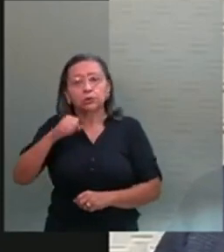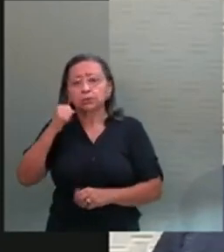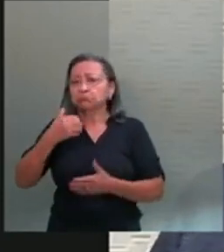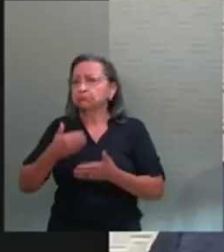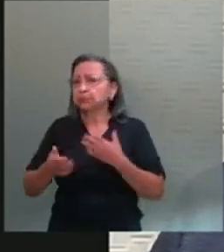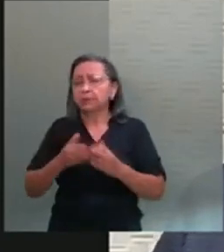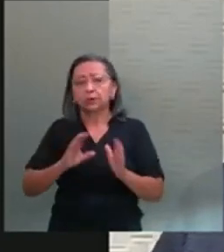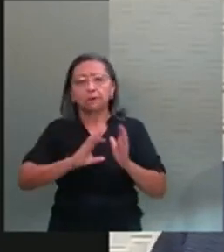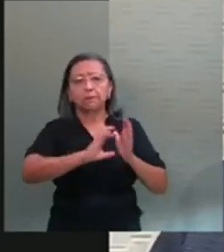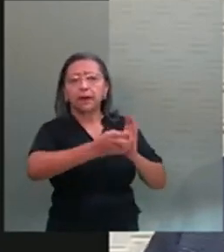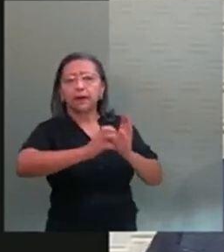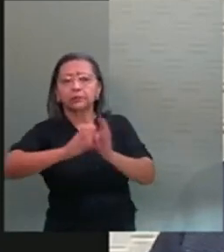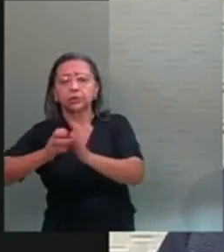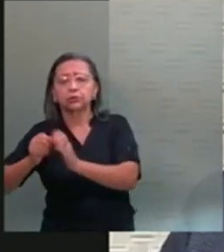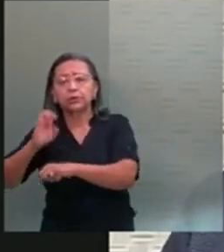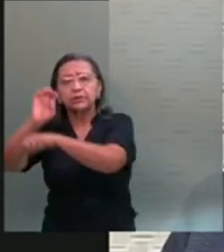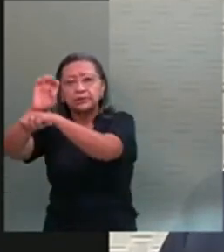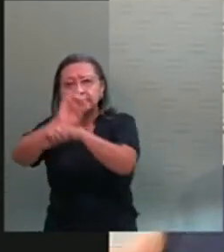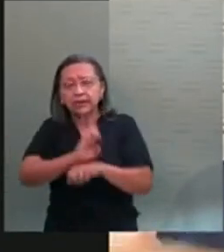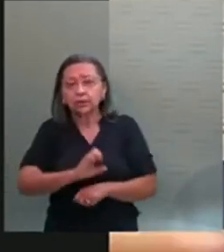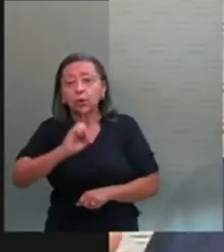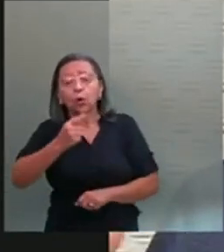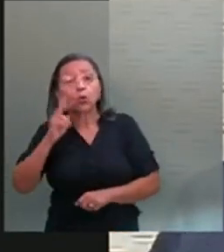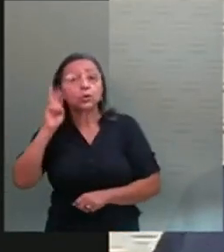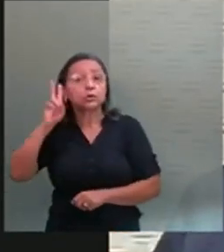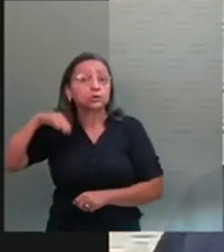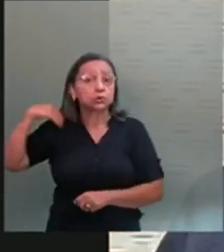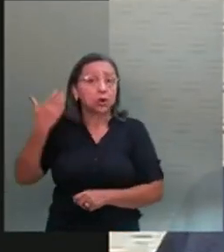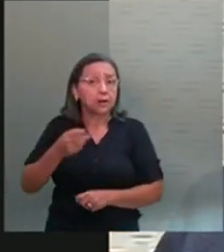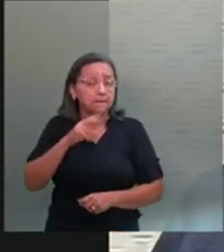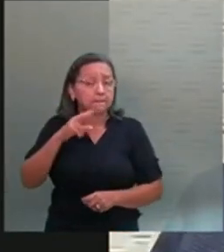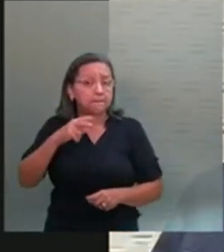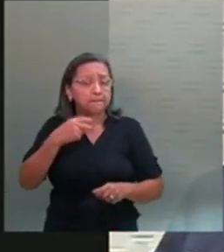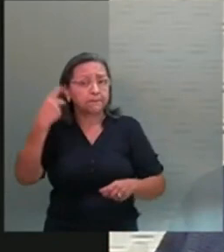de partido, estado ou história política e